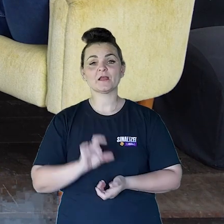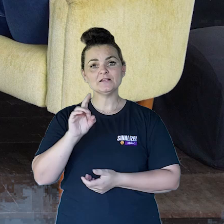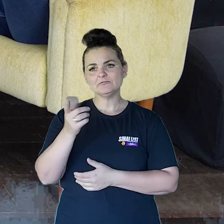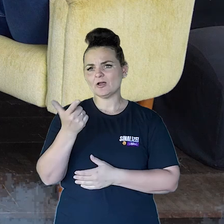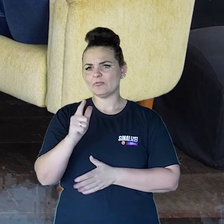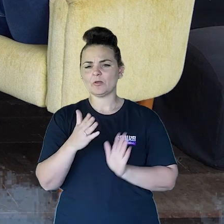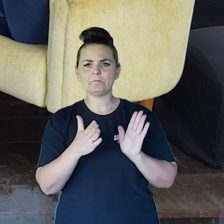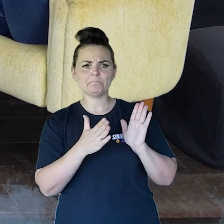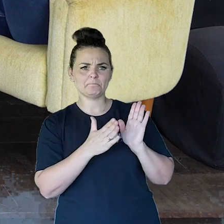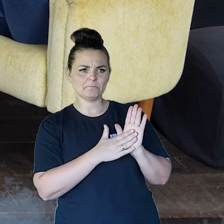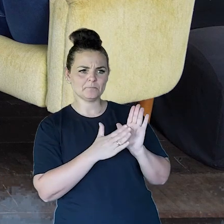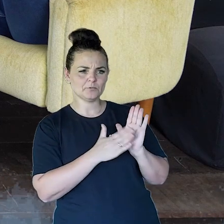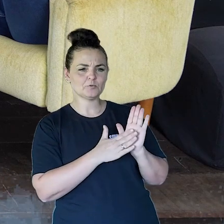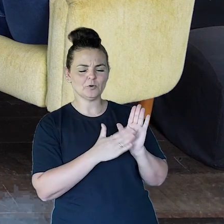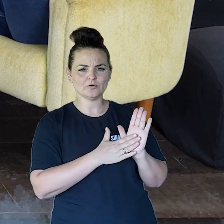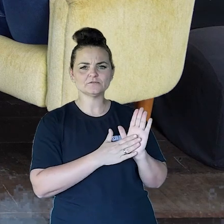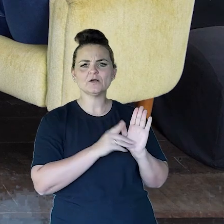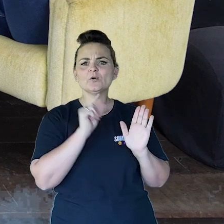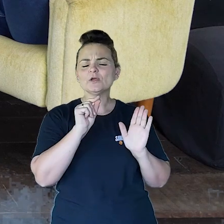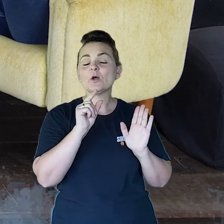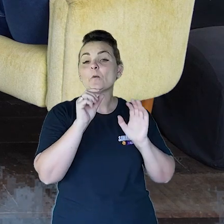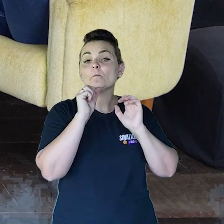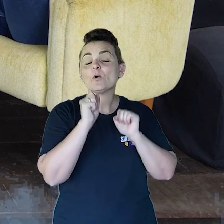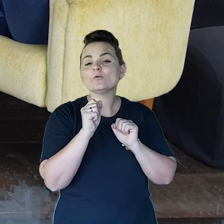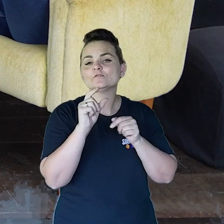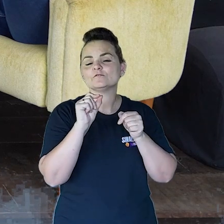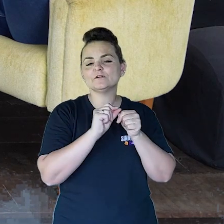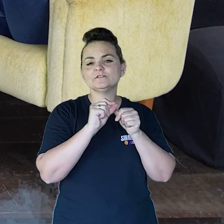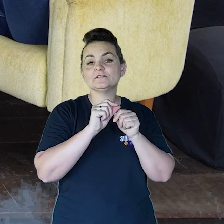assim, o que eu posso fazer hoje de diferente?